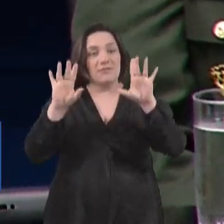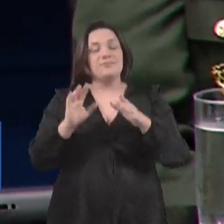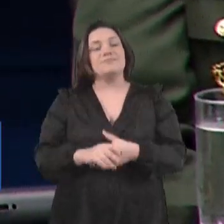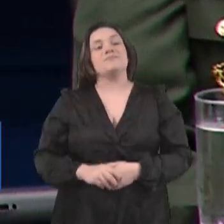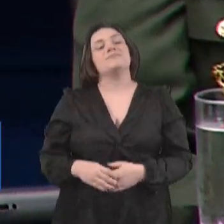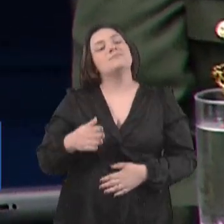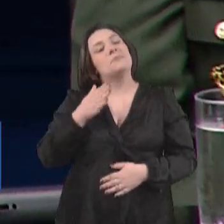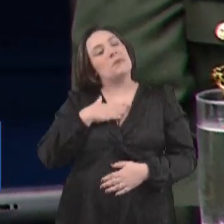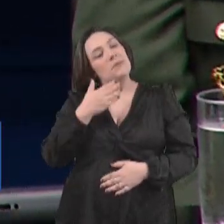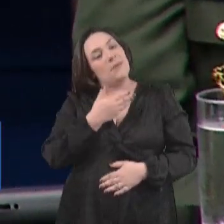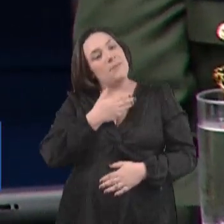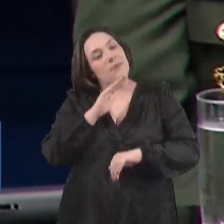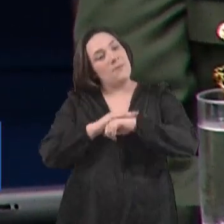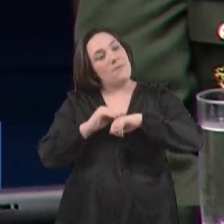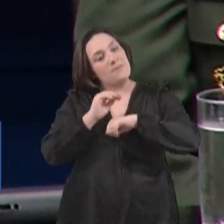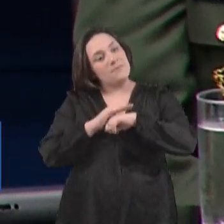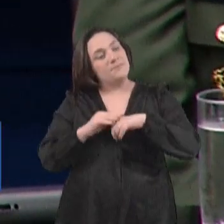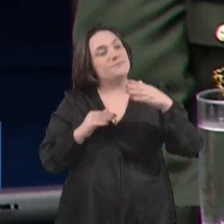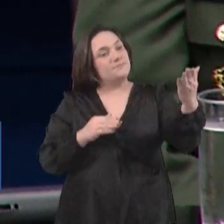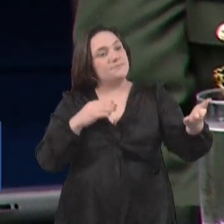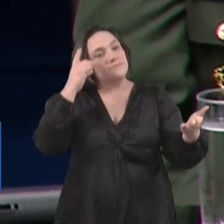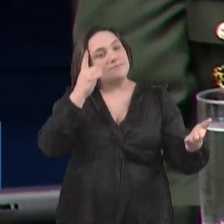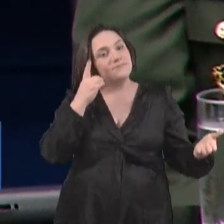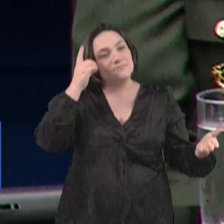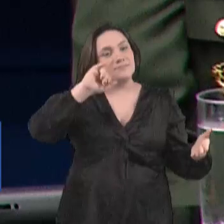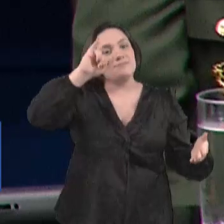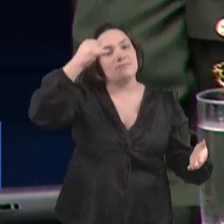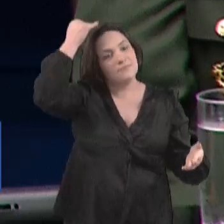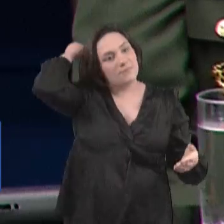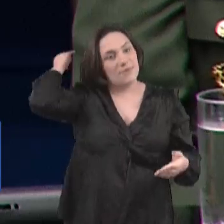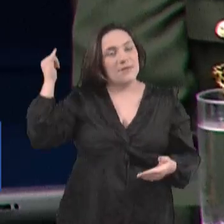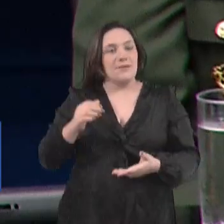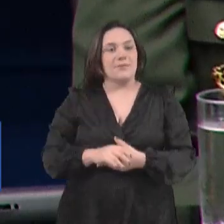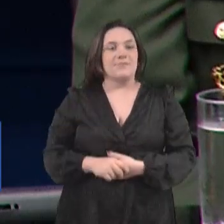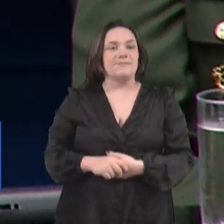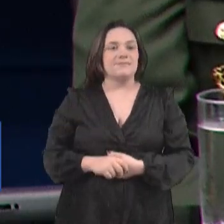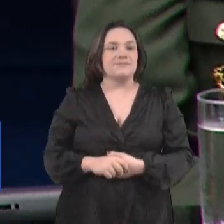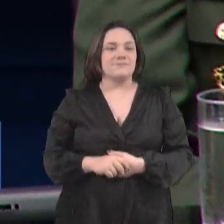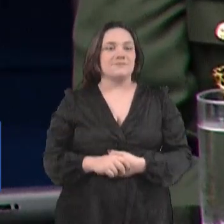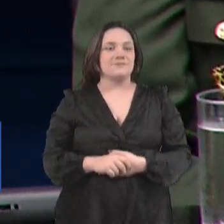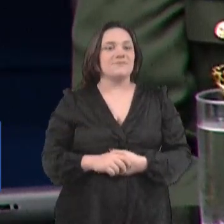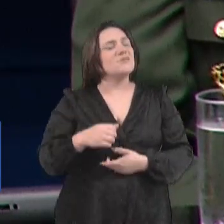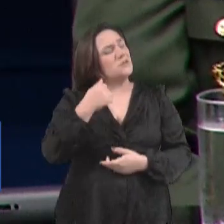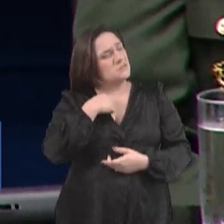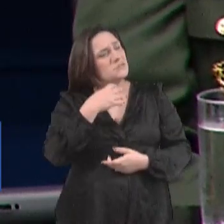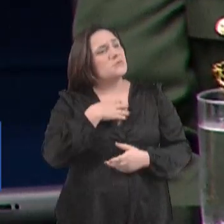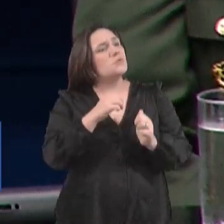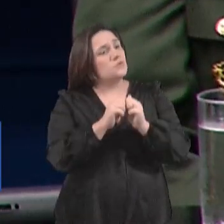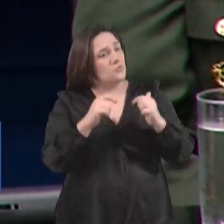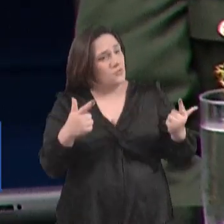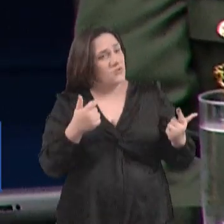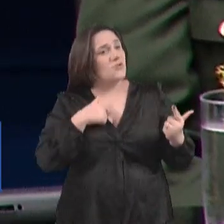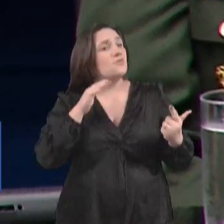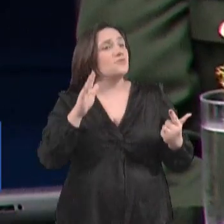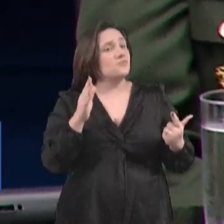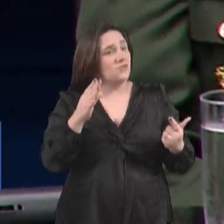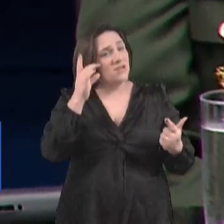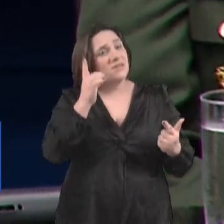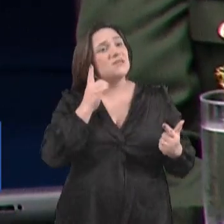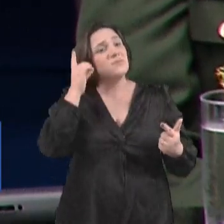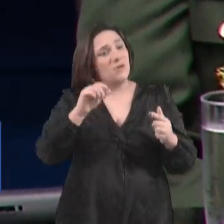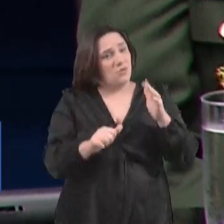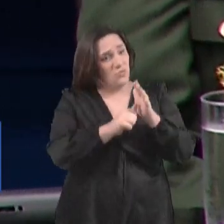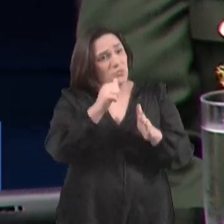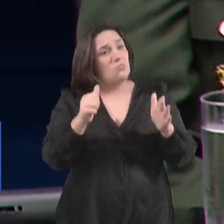meu querido amigo deputado Júnior Mock. Eu tive o privilégio de estar nessa casa por